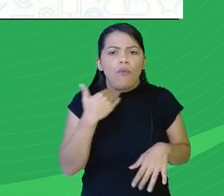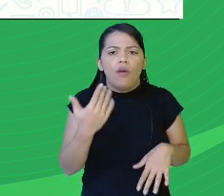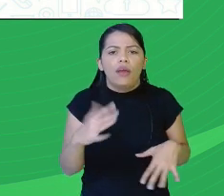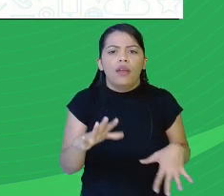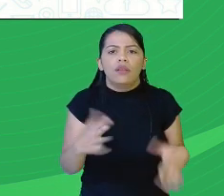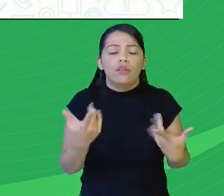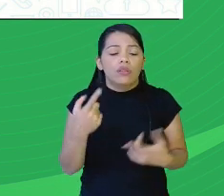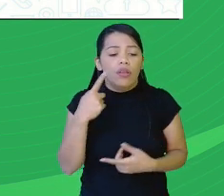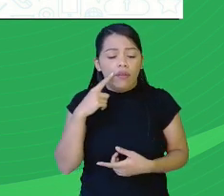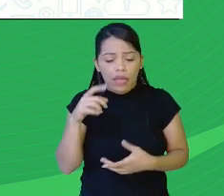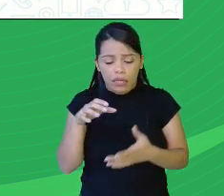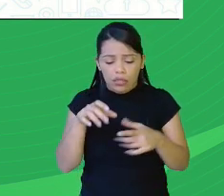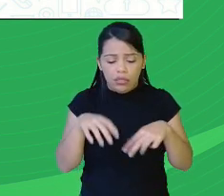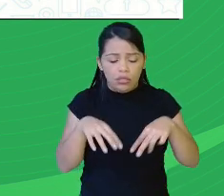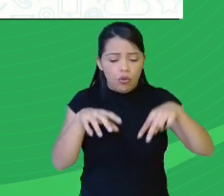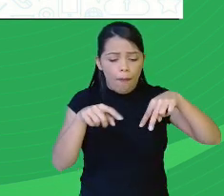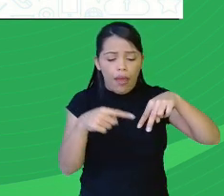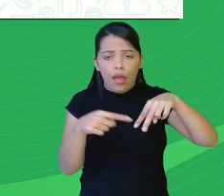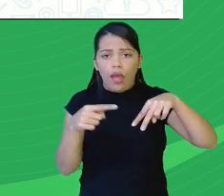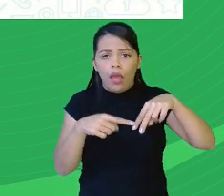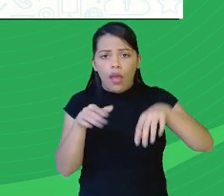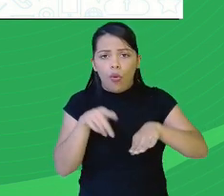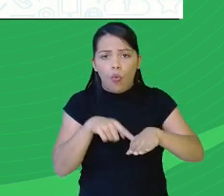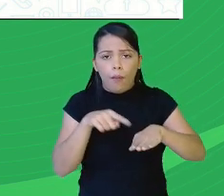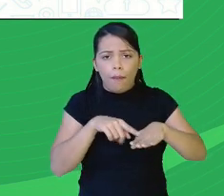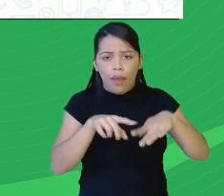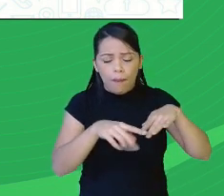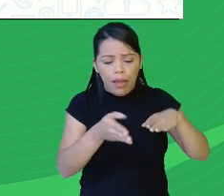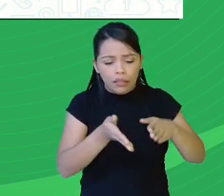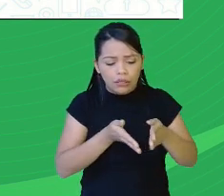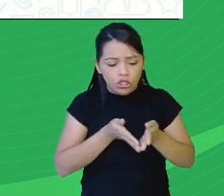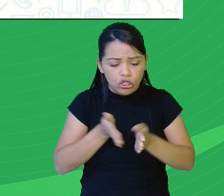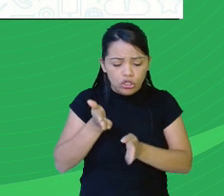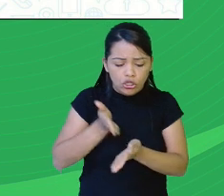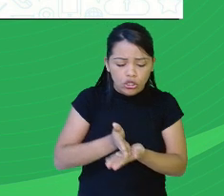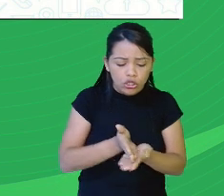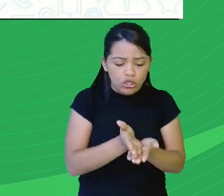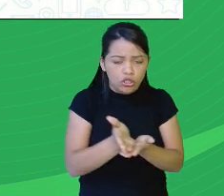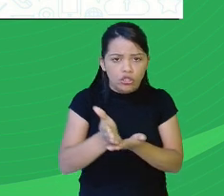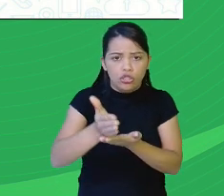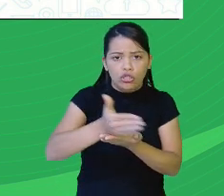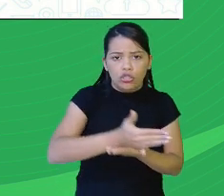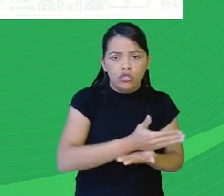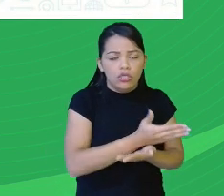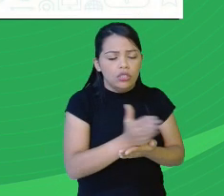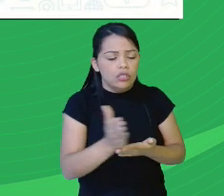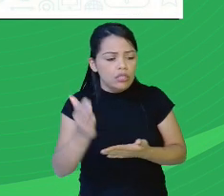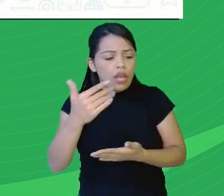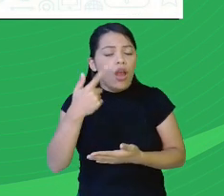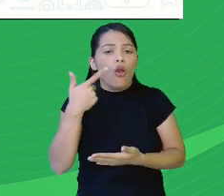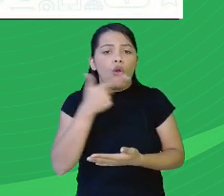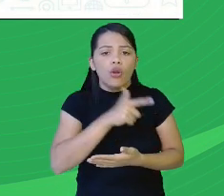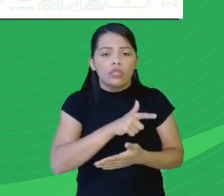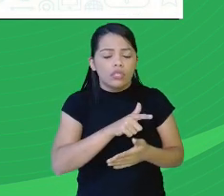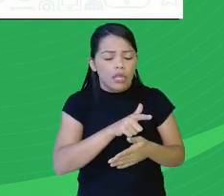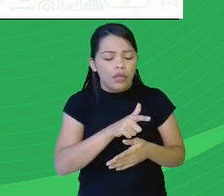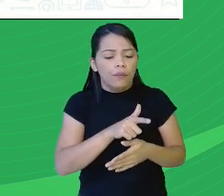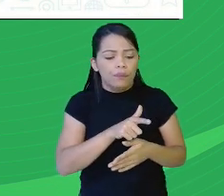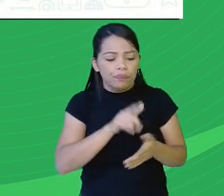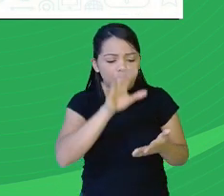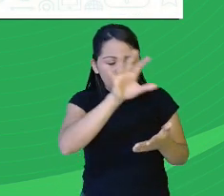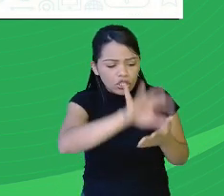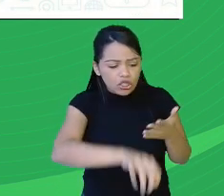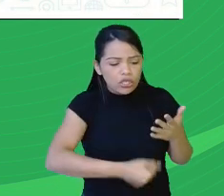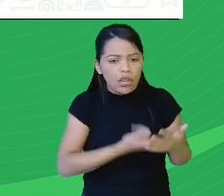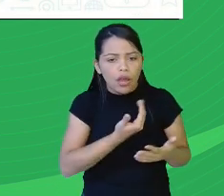as suas forças, conseguindo, por fim, quebrá-lo e libertar o amigo.